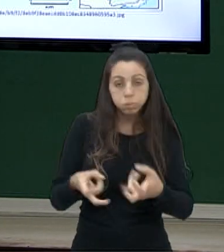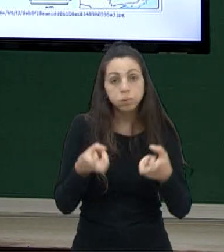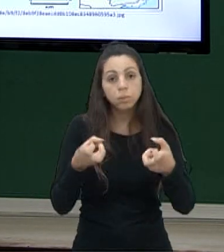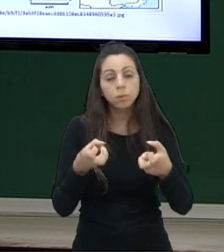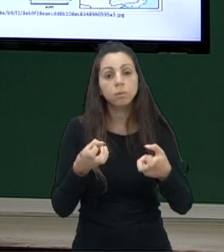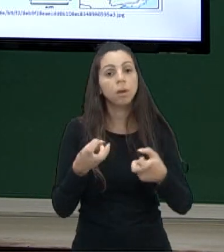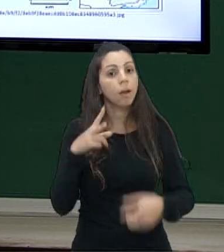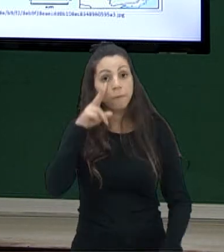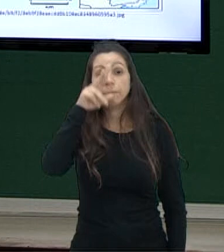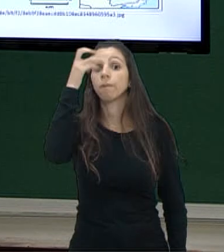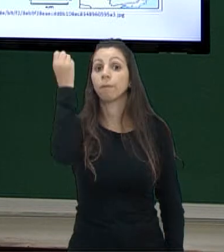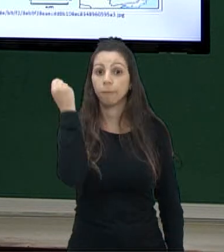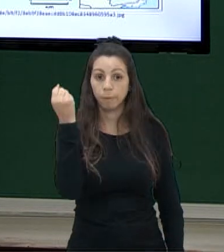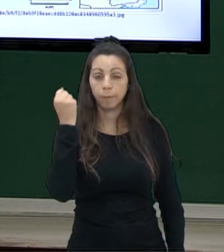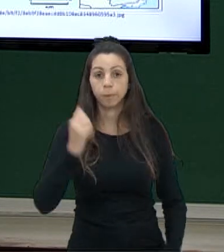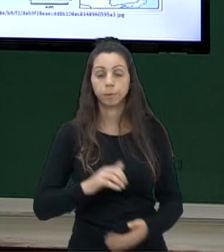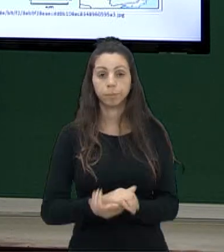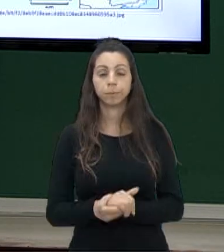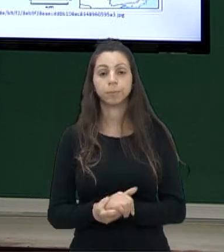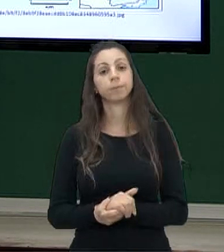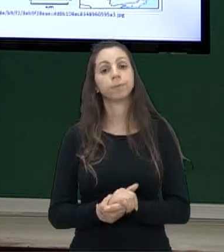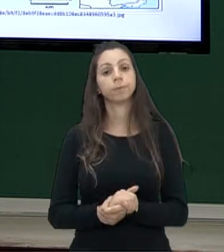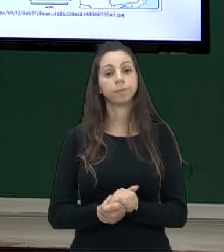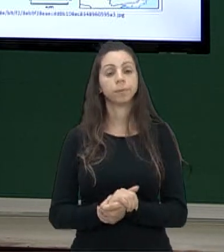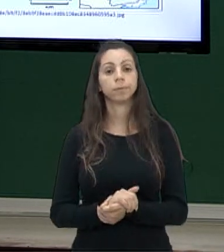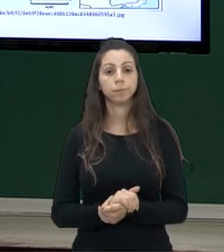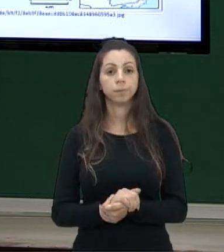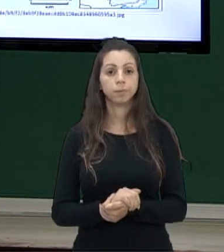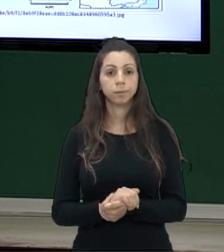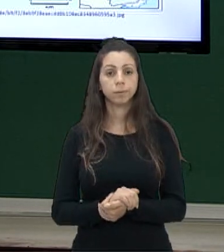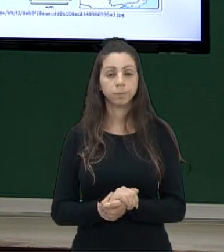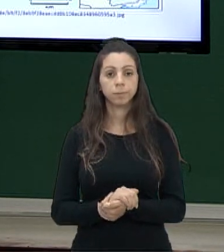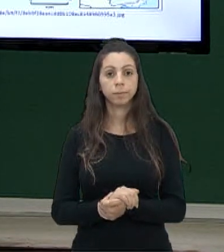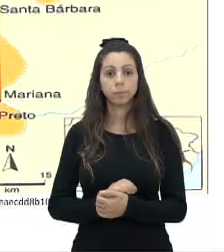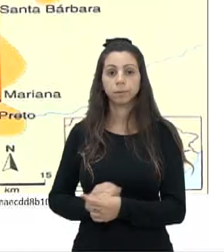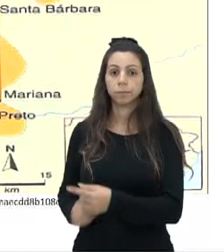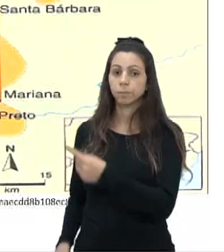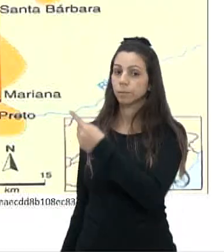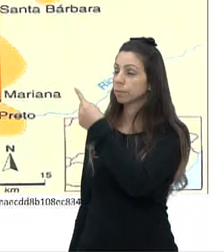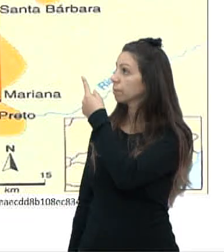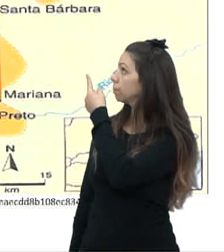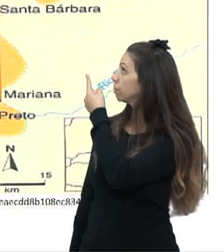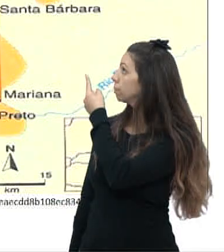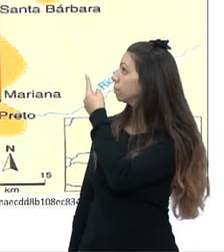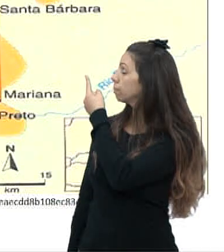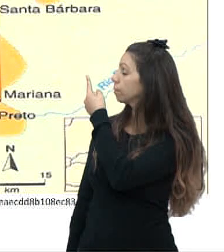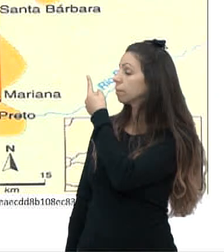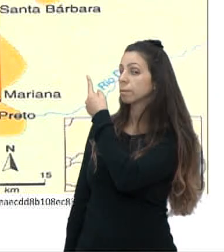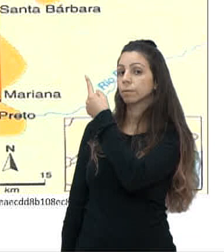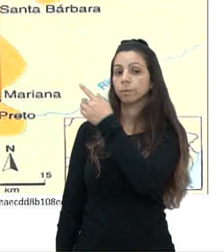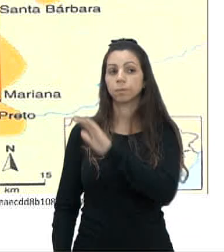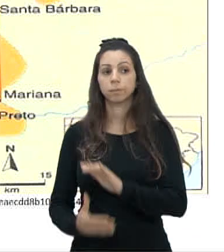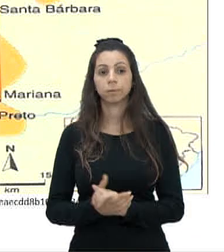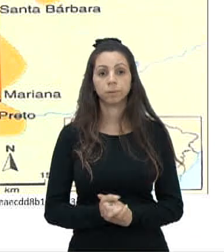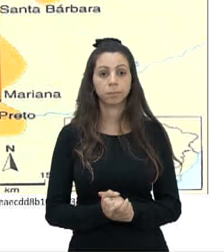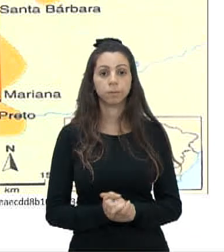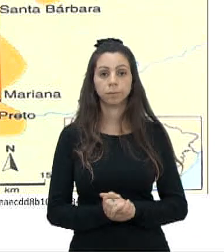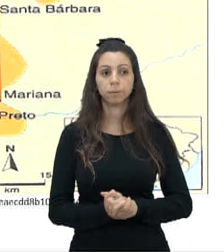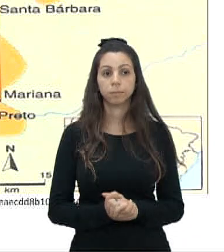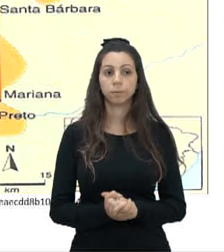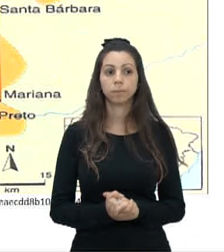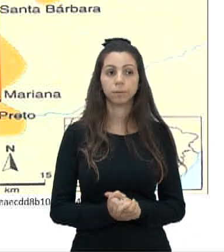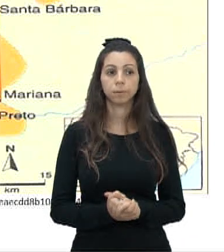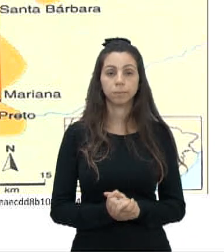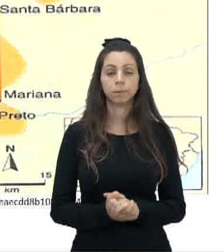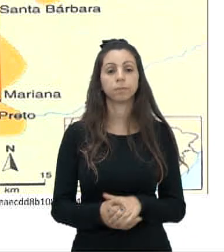bastante intensa. E o quadrilátero ferrífero, conforme você pode ver na tela, na figura da direita, corresponde ali a